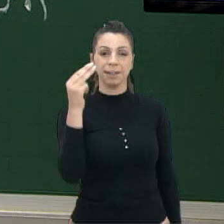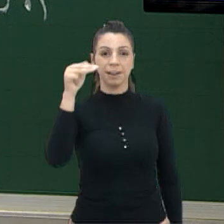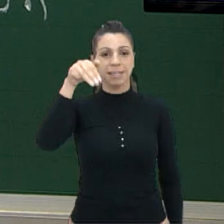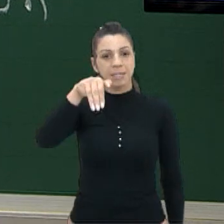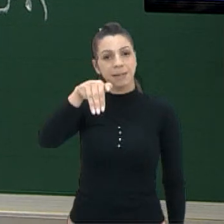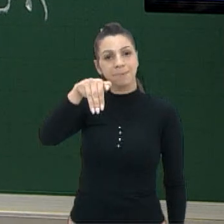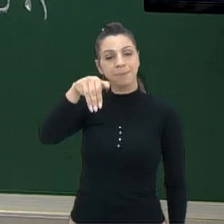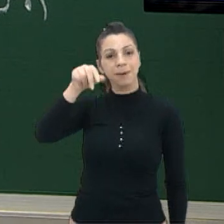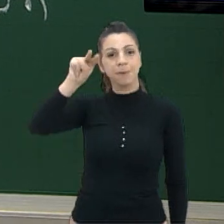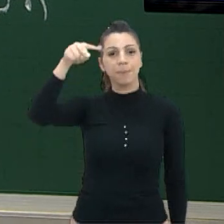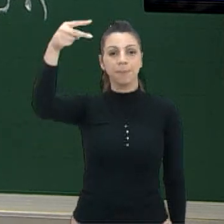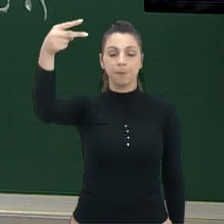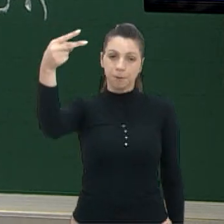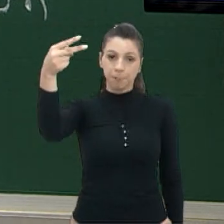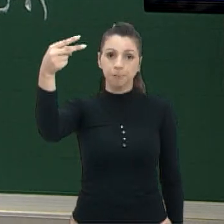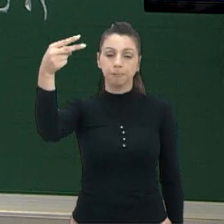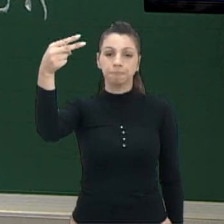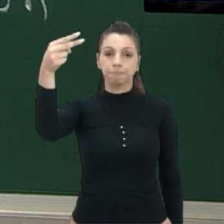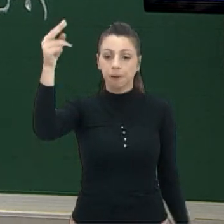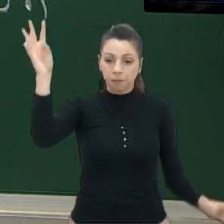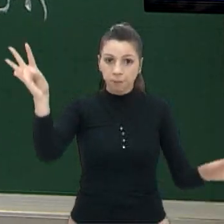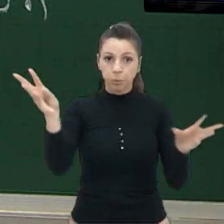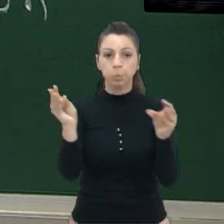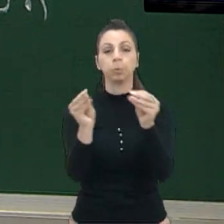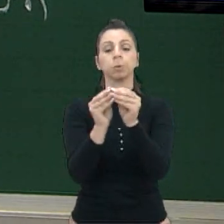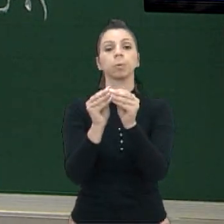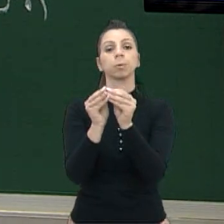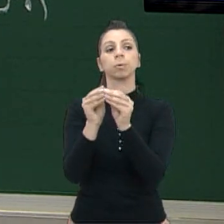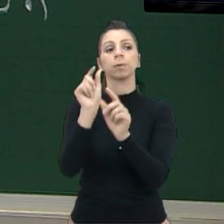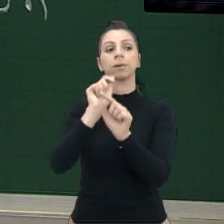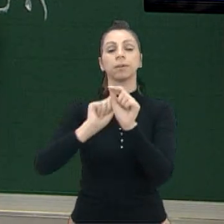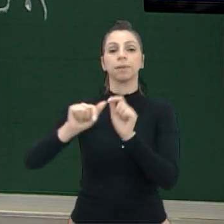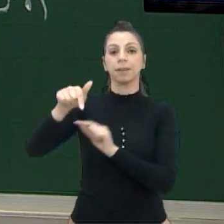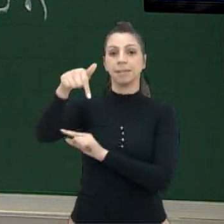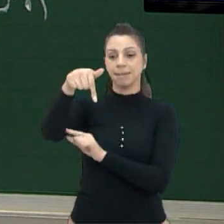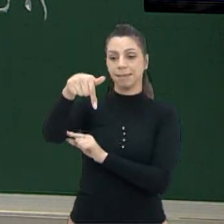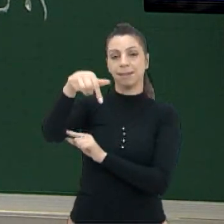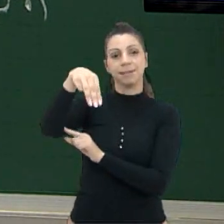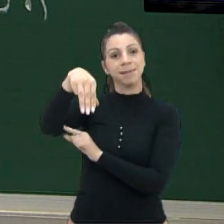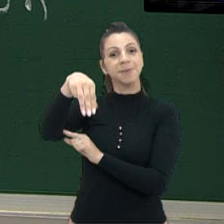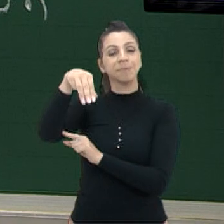vou juntar com o 7m ao quadrado.